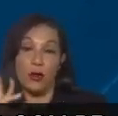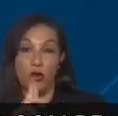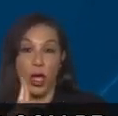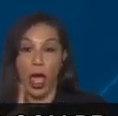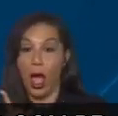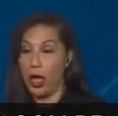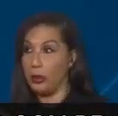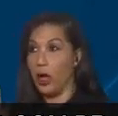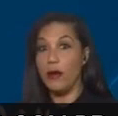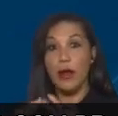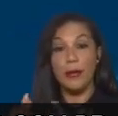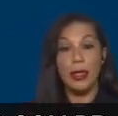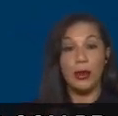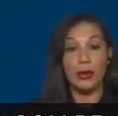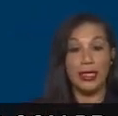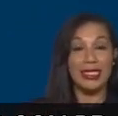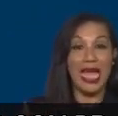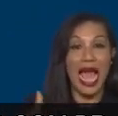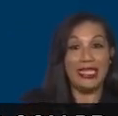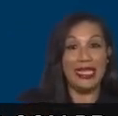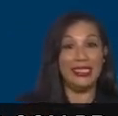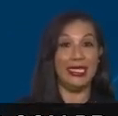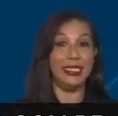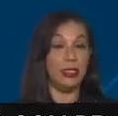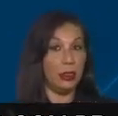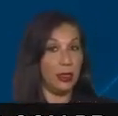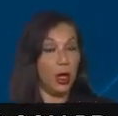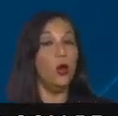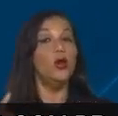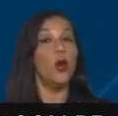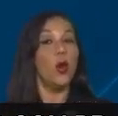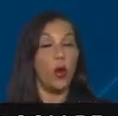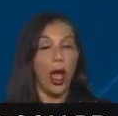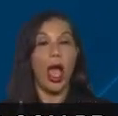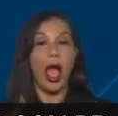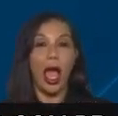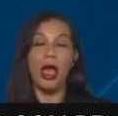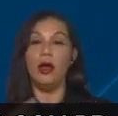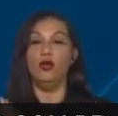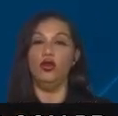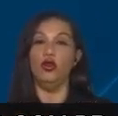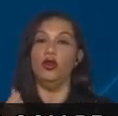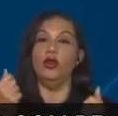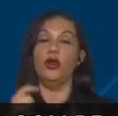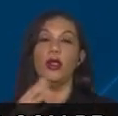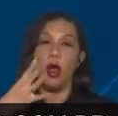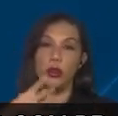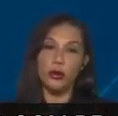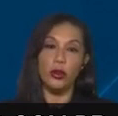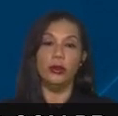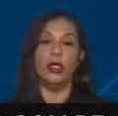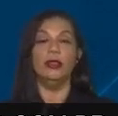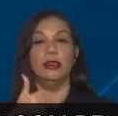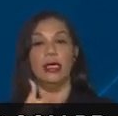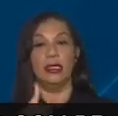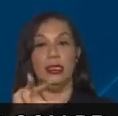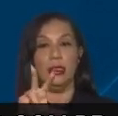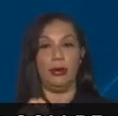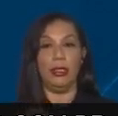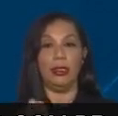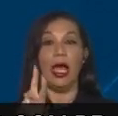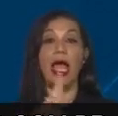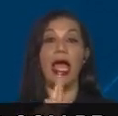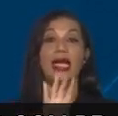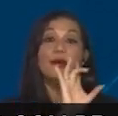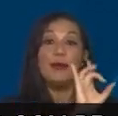Para as famílias com crianças de até 6 anos de idade, tem ainda um valor adicional de R$